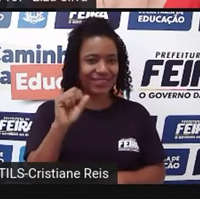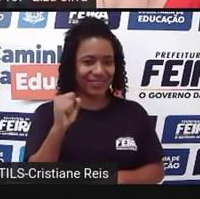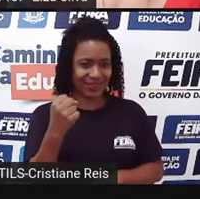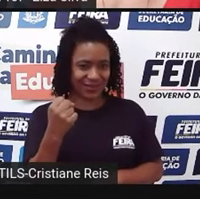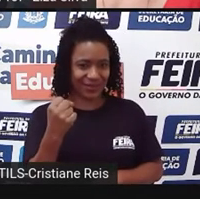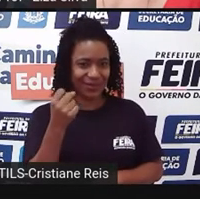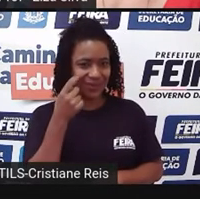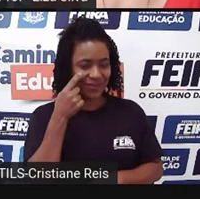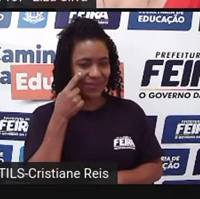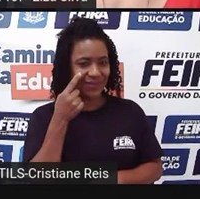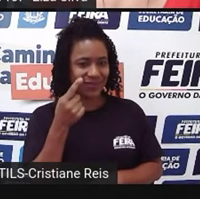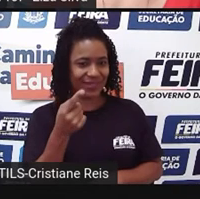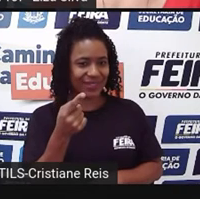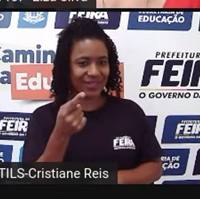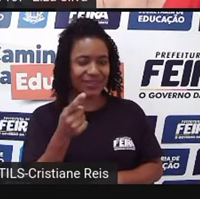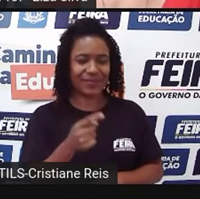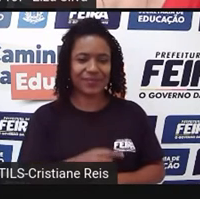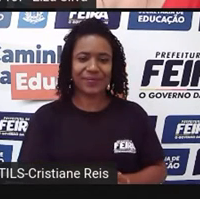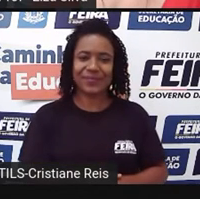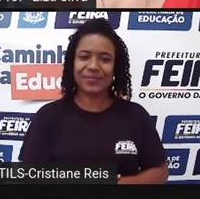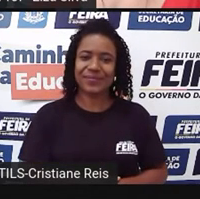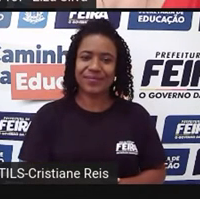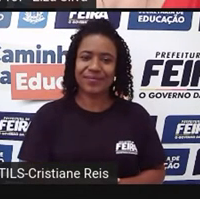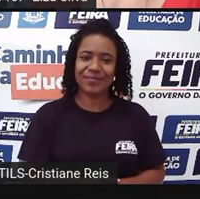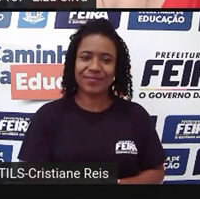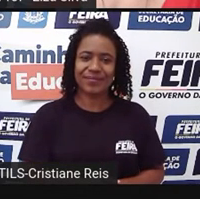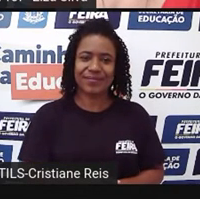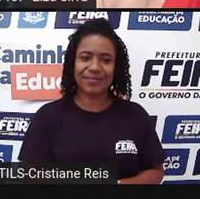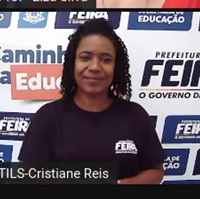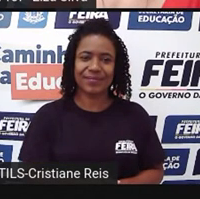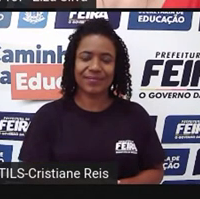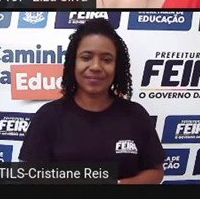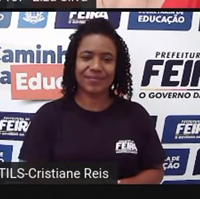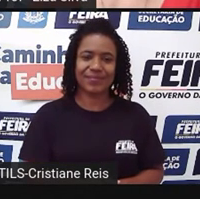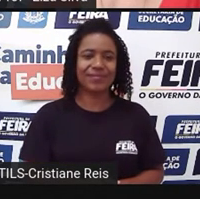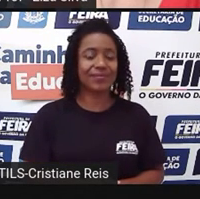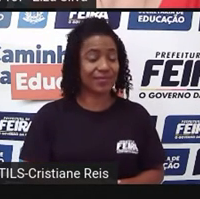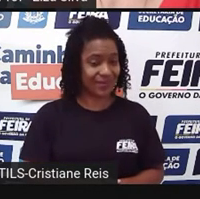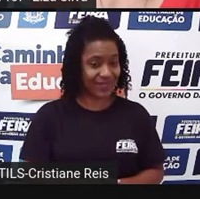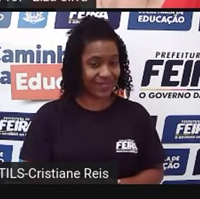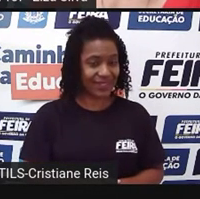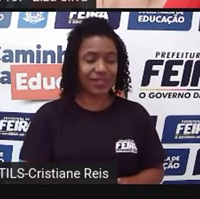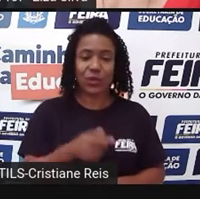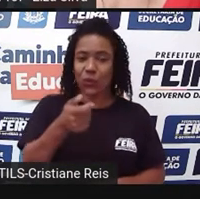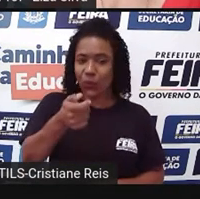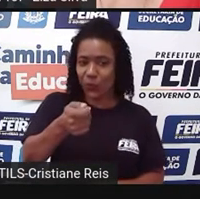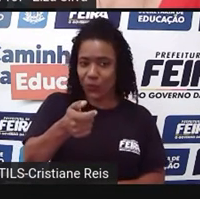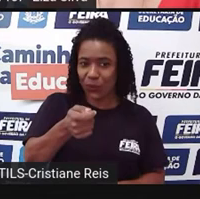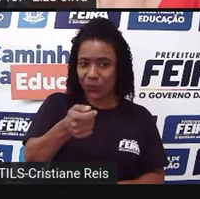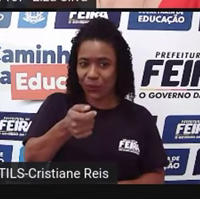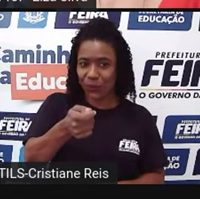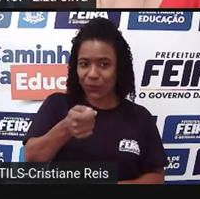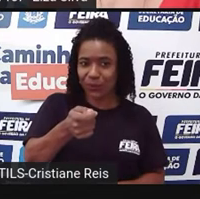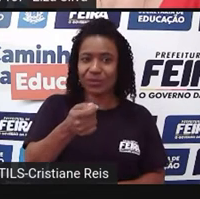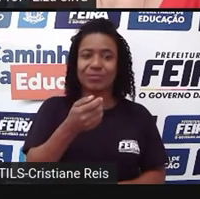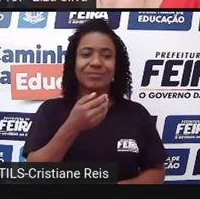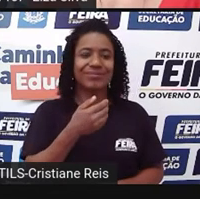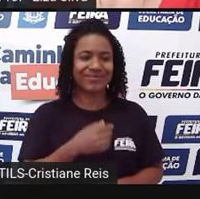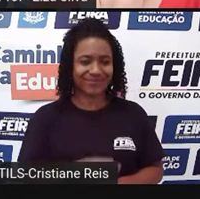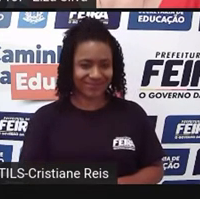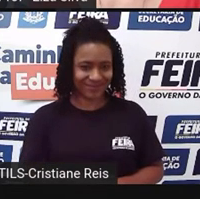a ter remold county Road Nikola Tesla é um controle remoto telefone da música